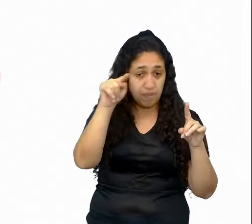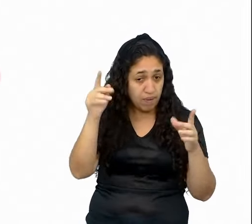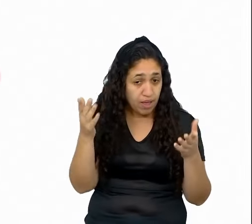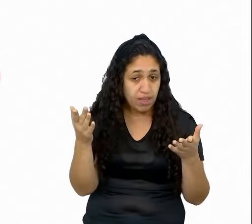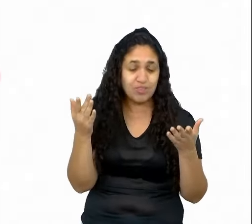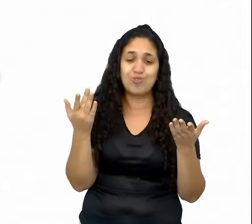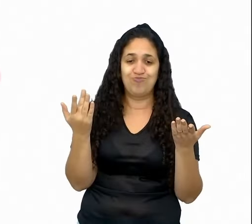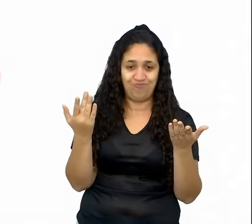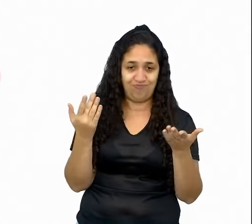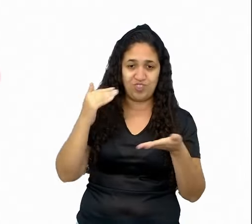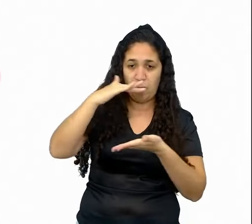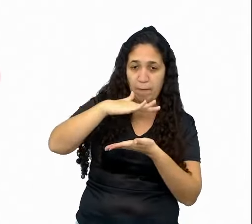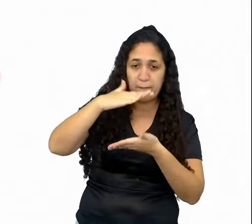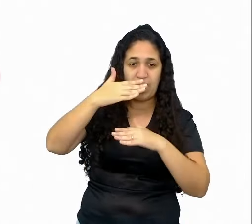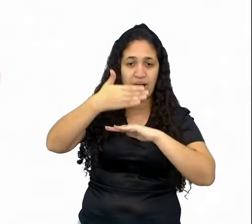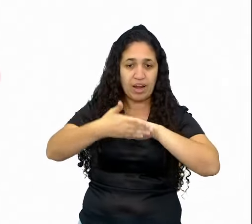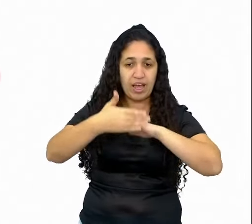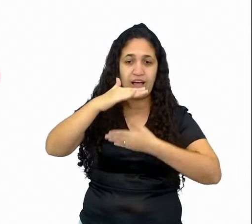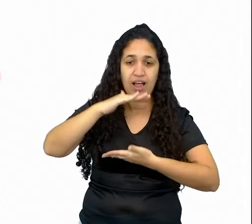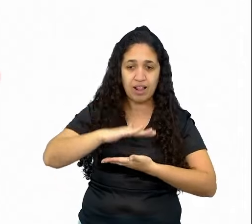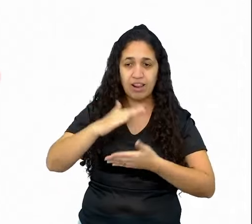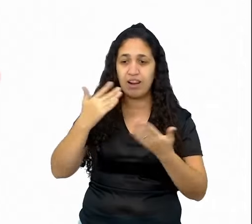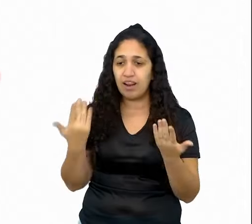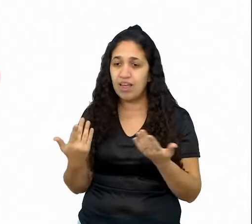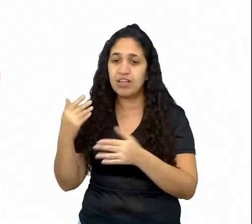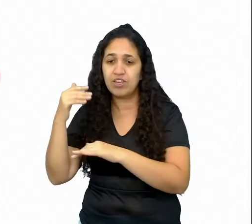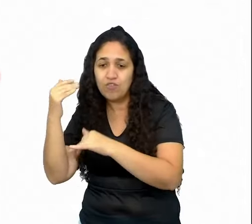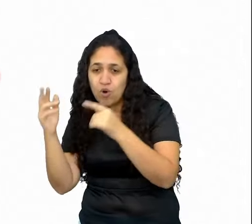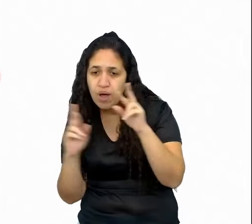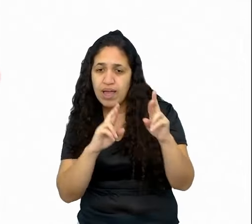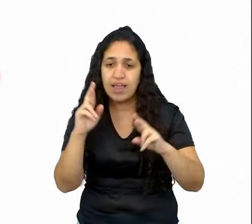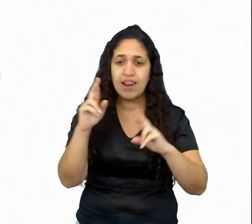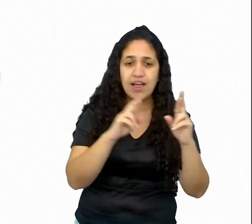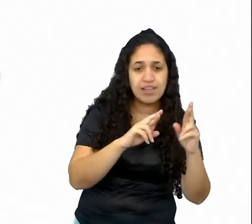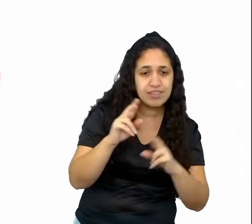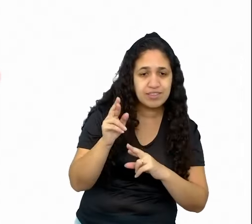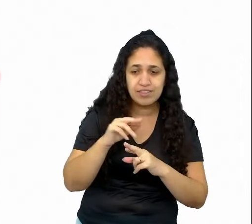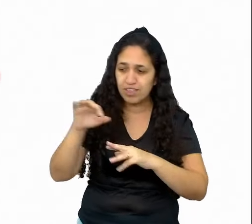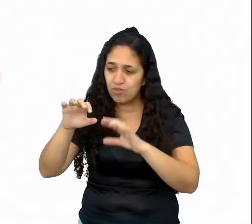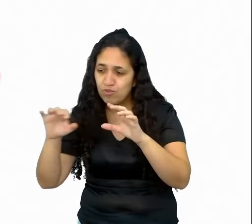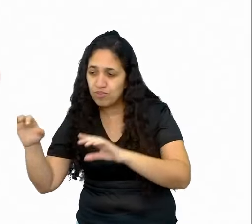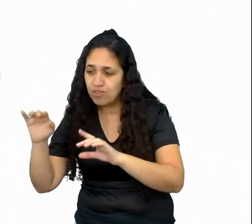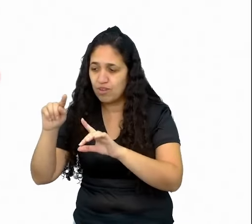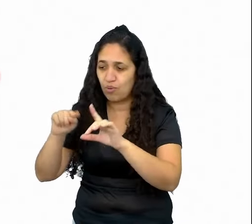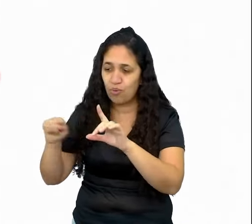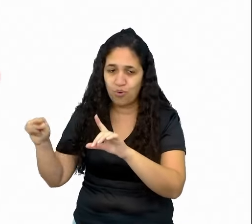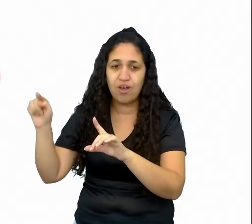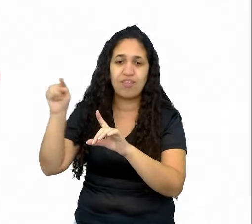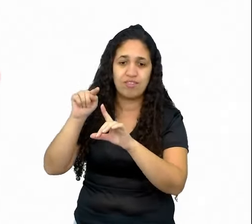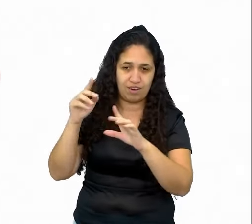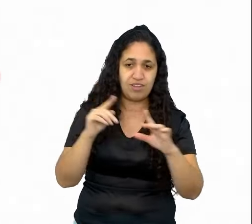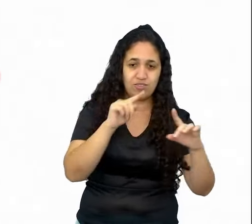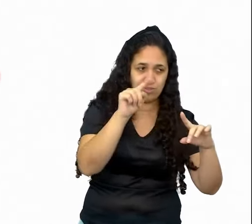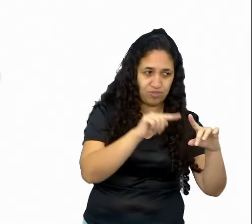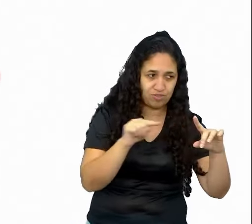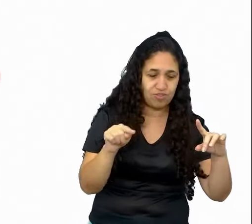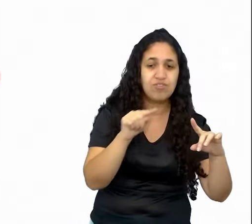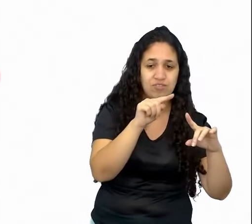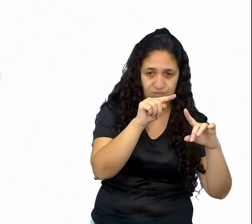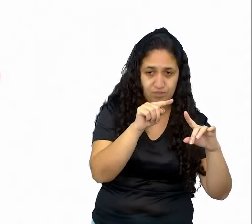vou fazendo um jogo aí com quadrados e triângulos, aí eu vou encontrando, né, o trapézio, o paralelogramo, né,